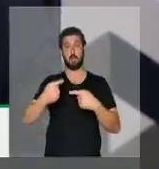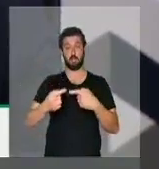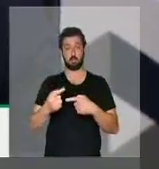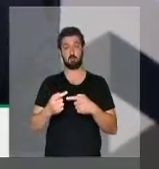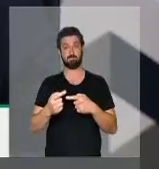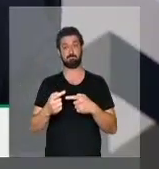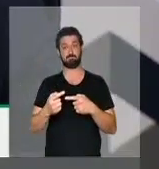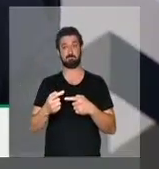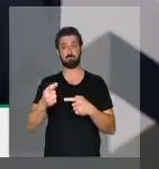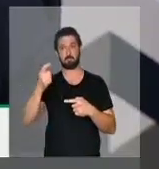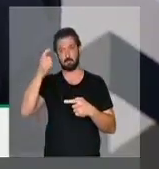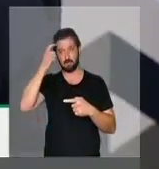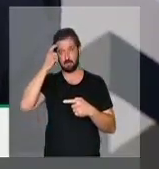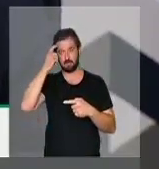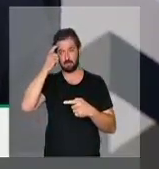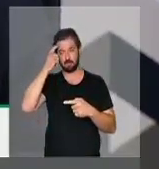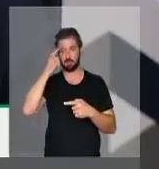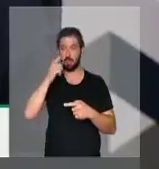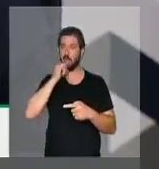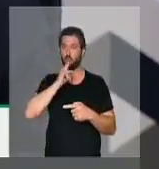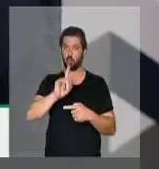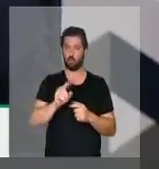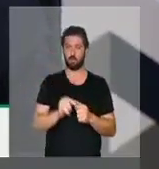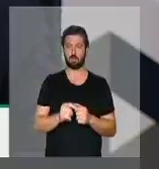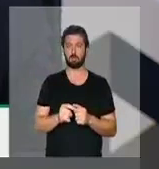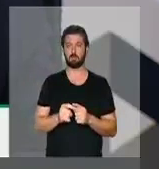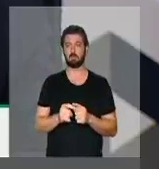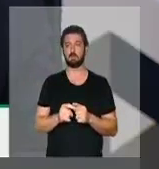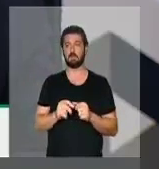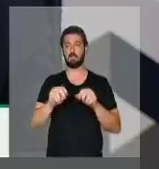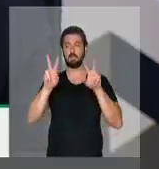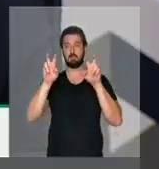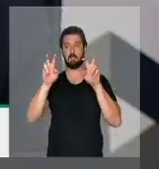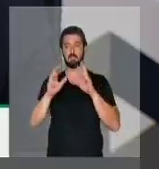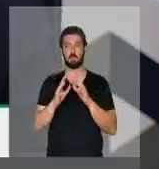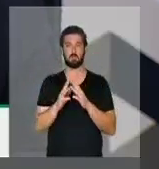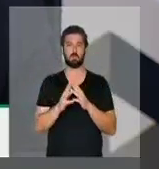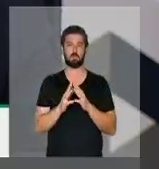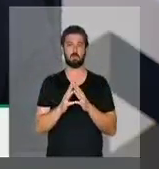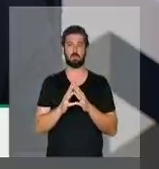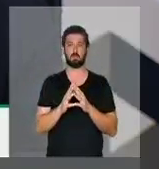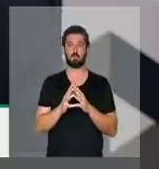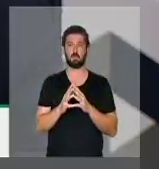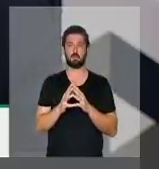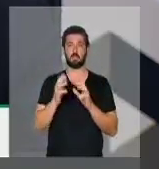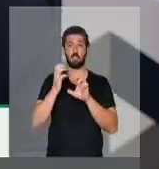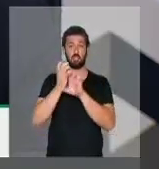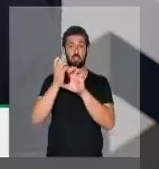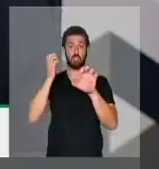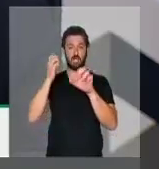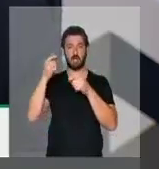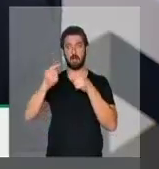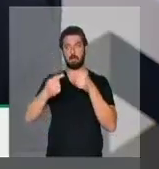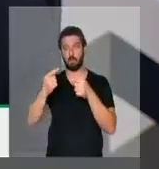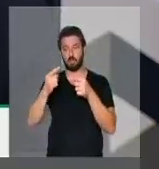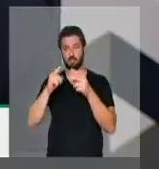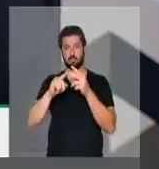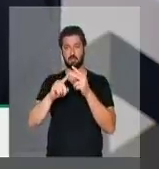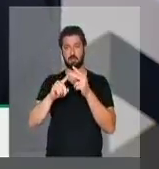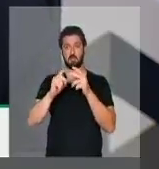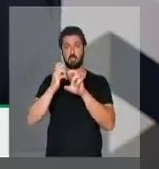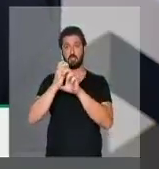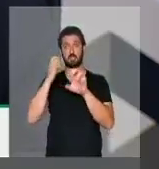em política, usa-se não por acaso a expressão engenharia